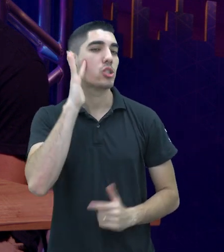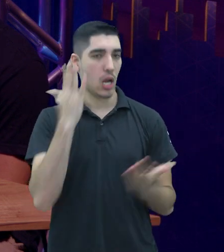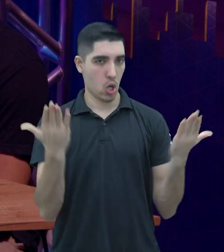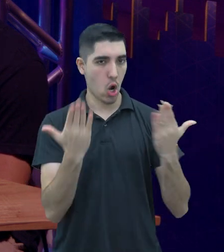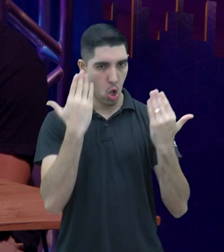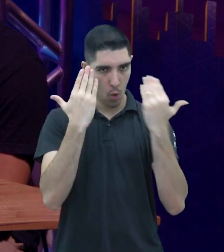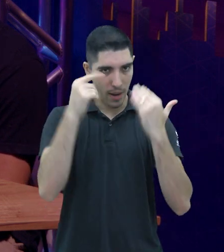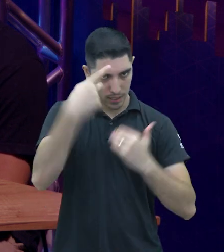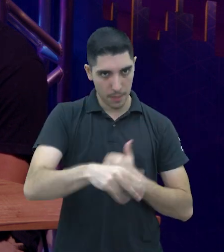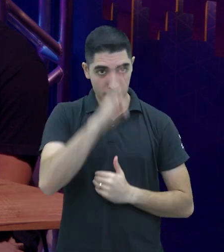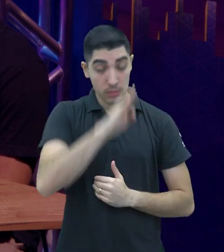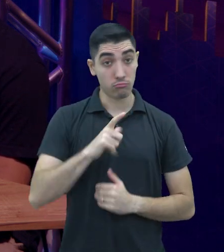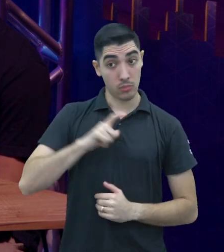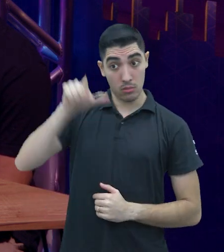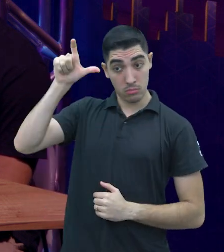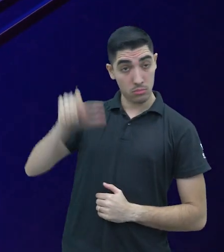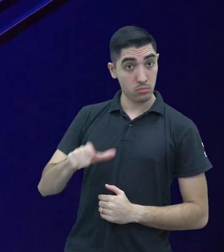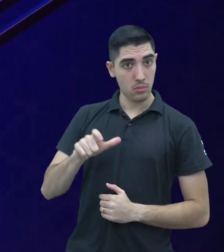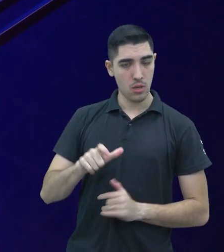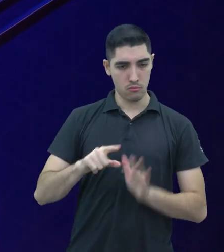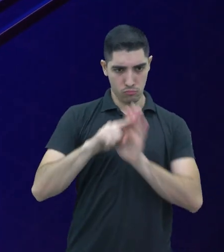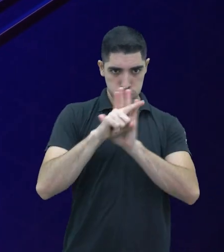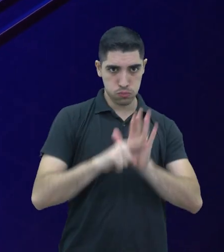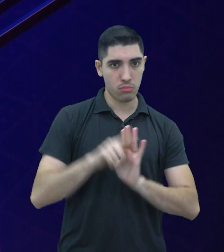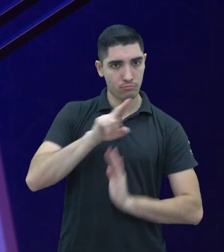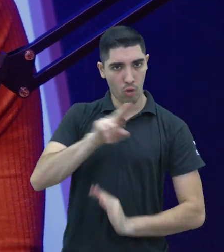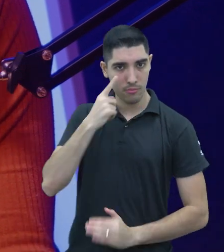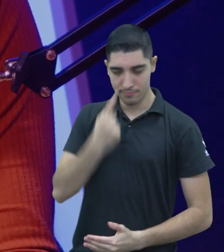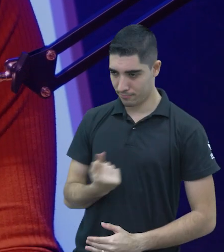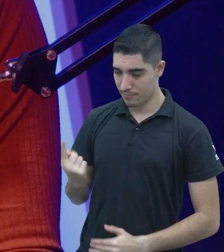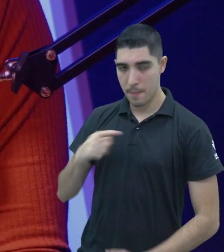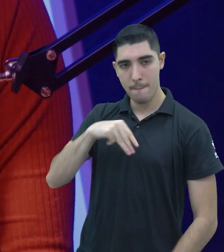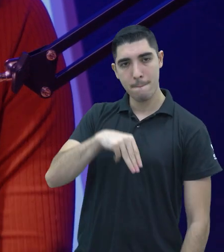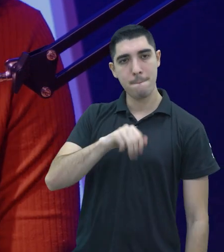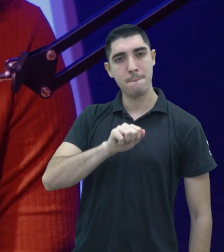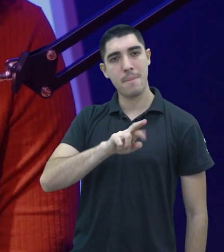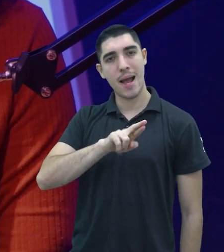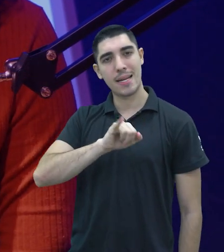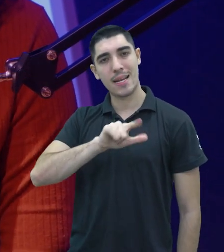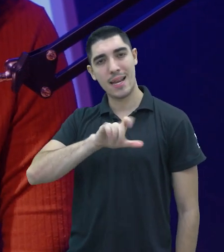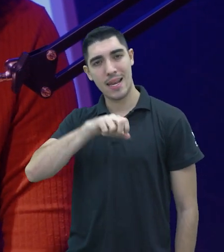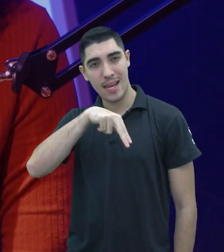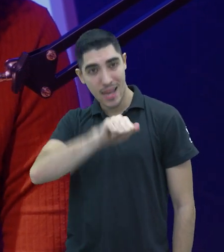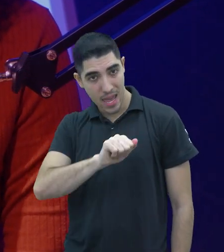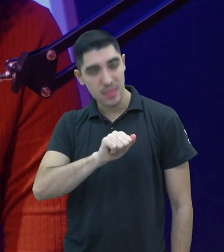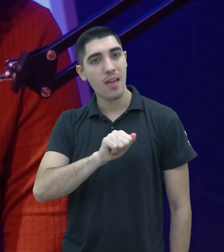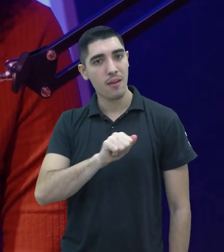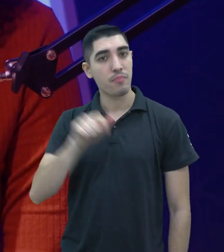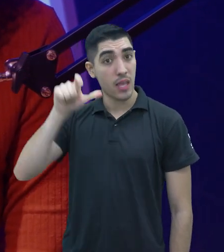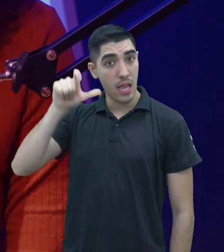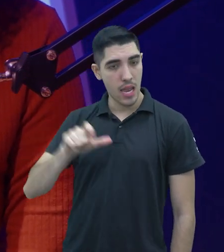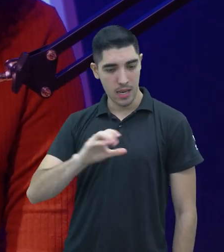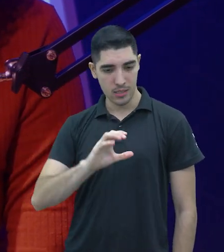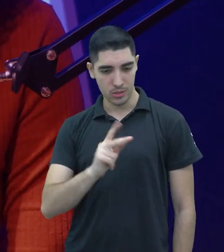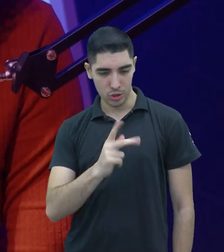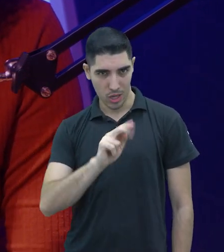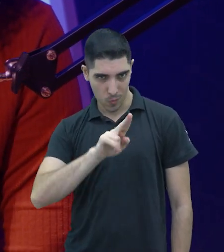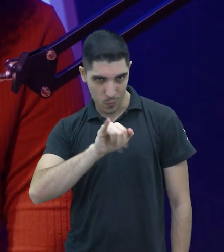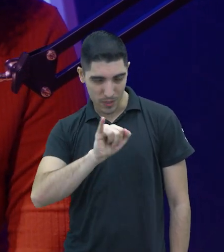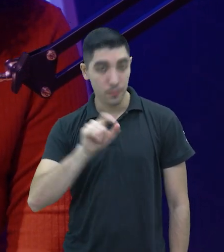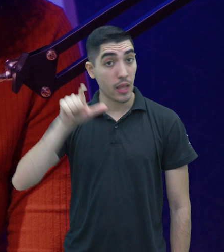falando de Brasil, a gente tem uma estudiosa, né, muito importante, que é a Marilena Chaui. Até para quem quiser,